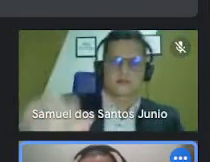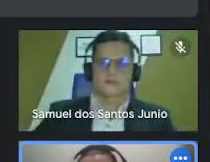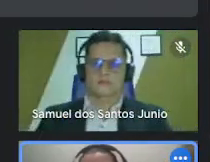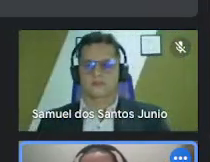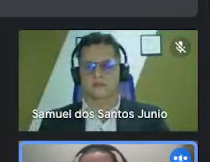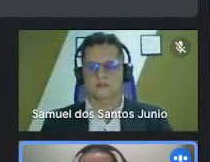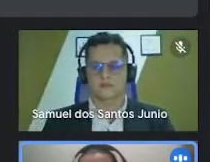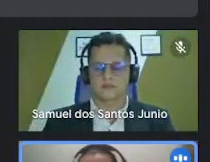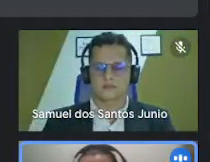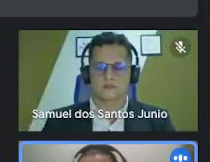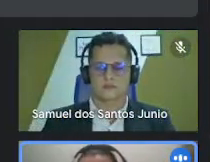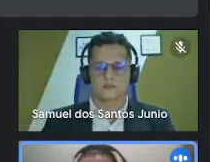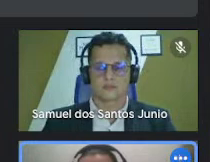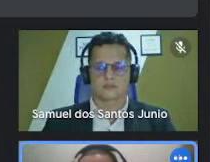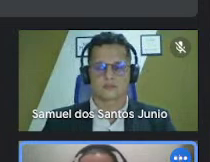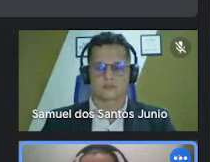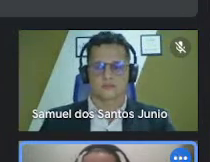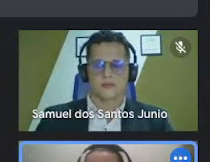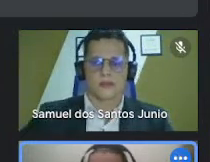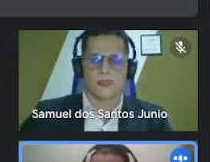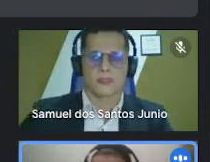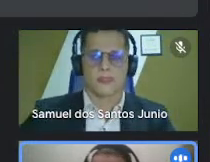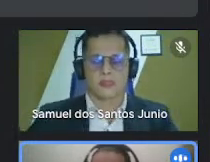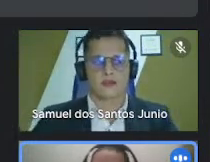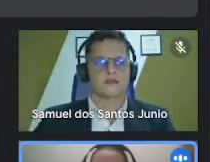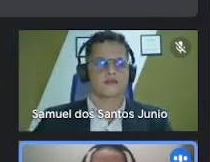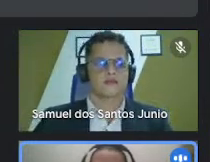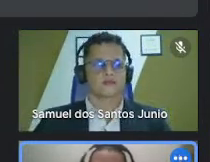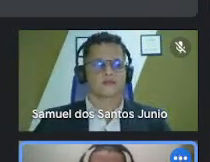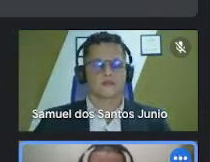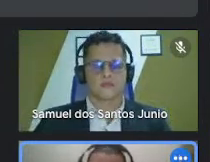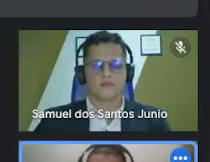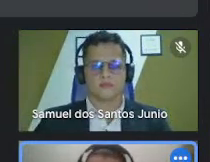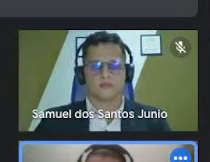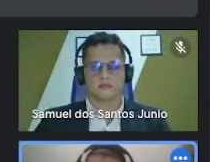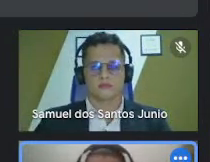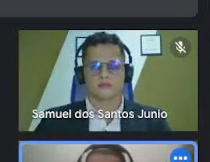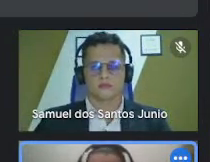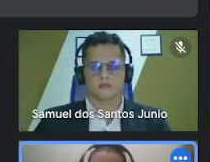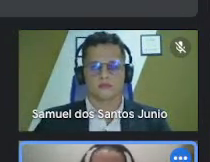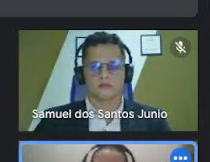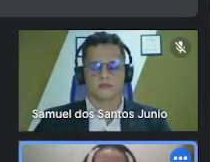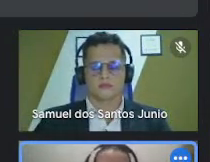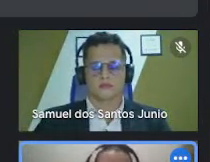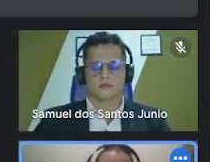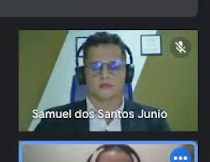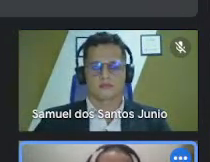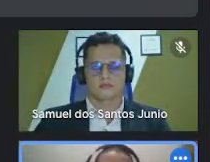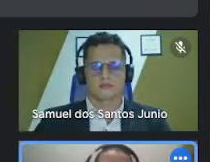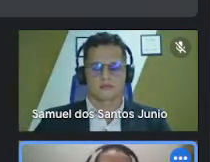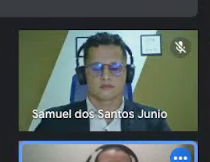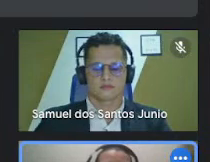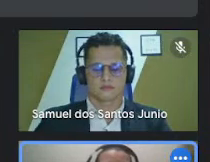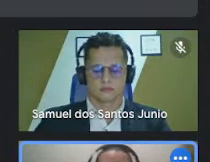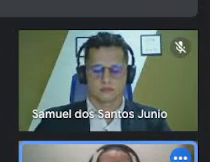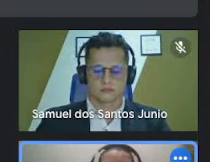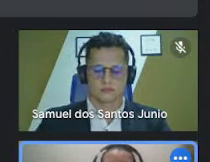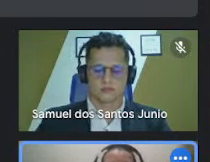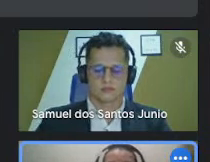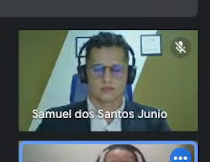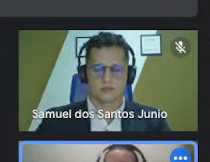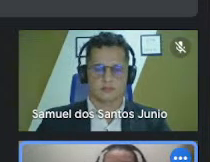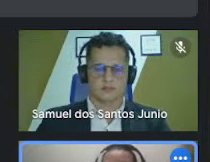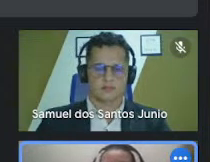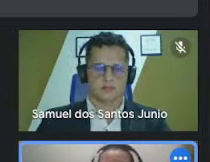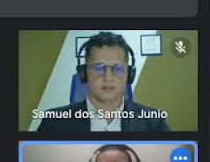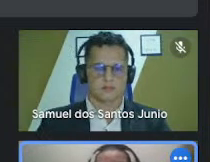deliberam sobre o material que foi enviado através da Plataforma Brasil. Tá? Bom, falei